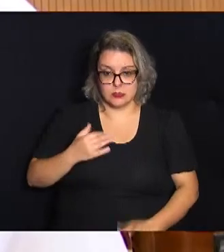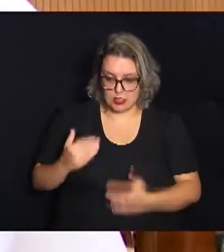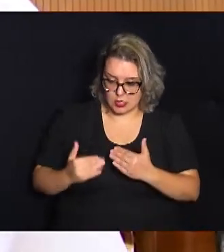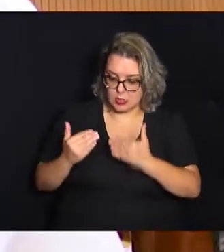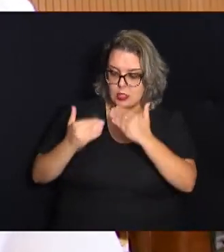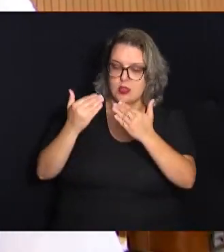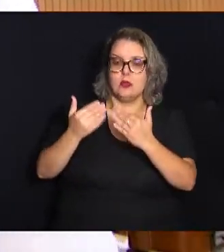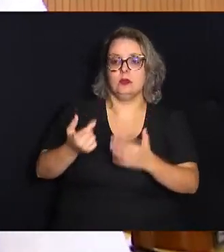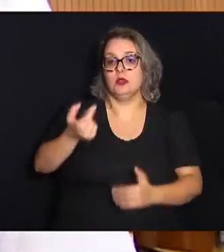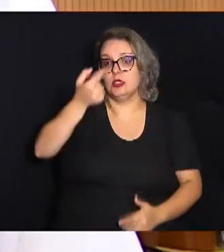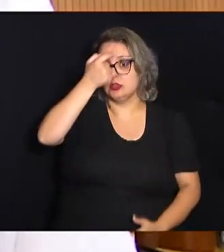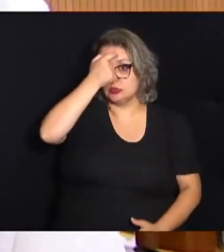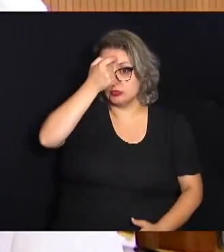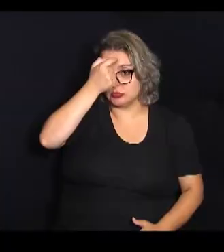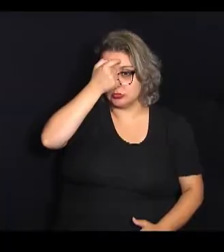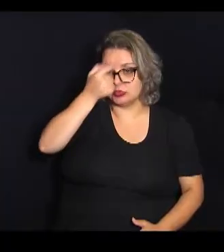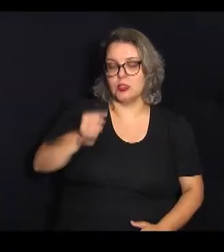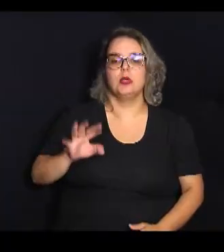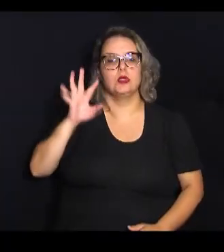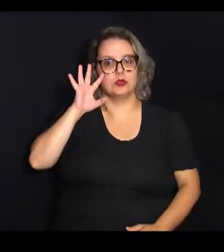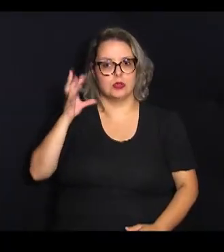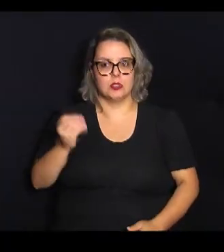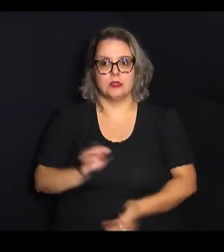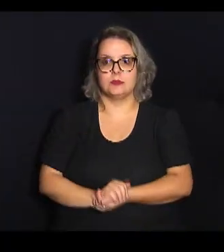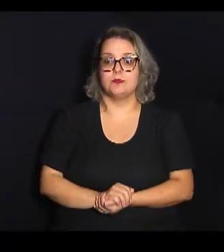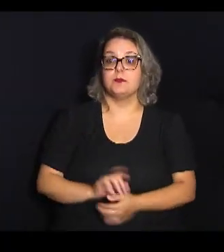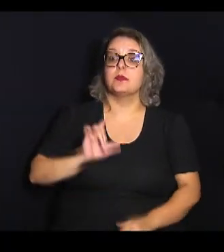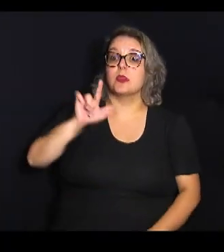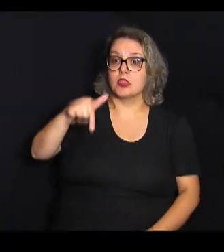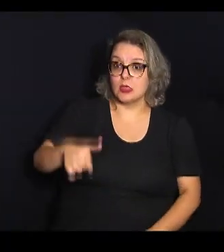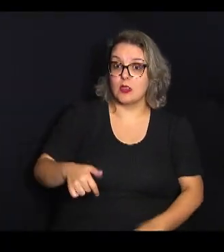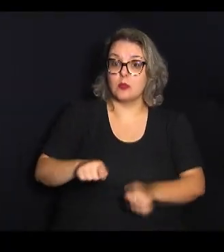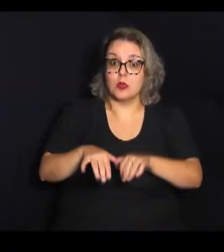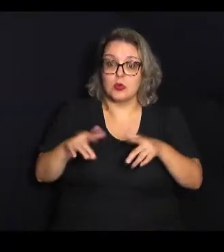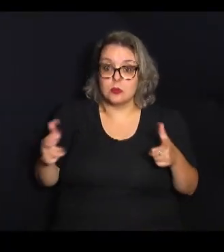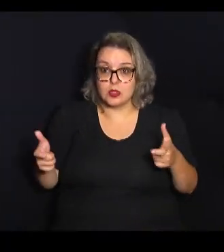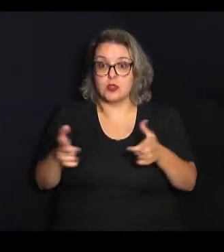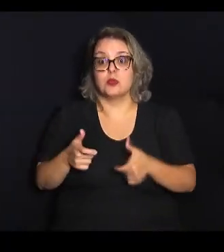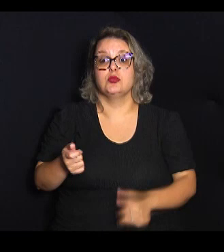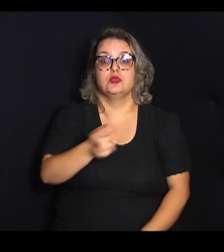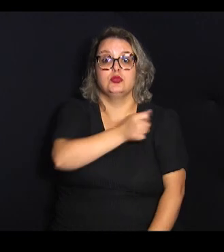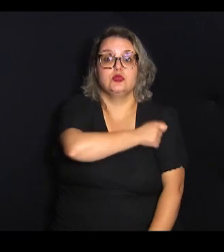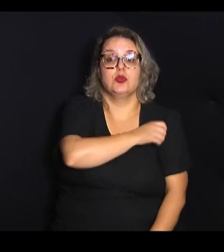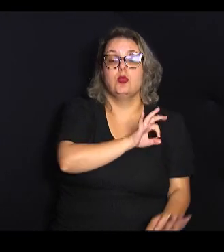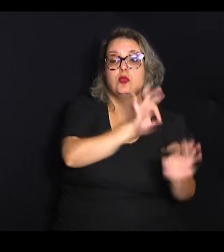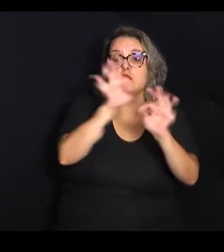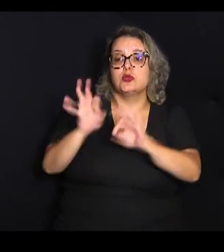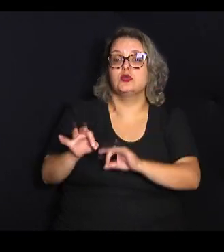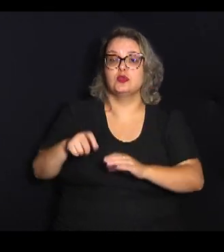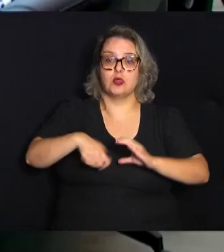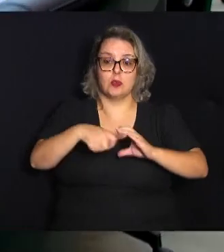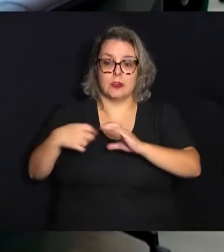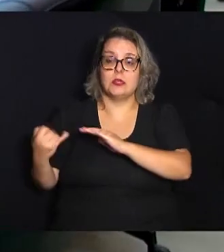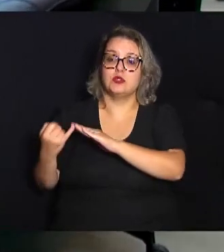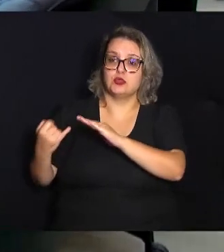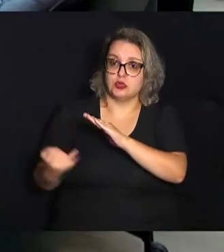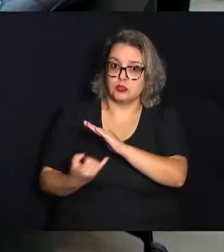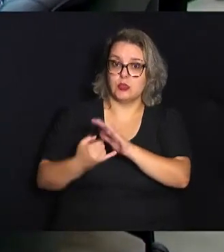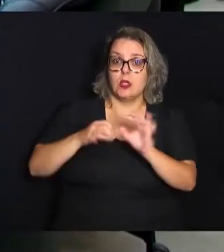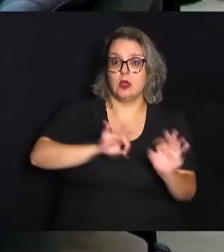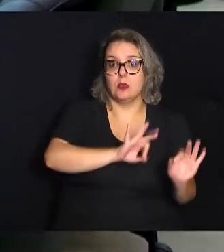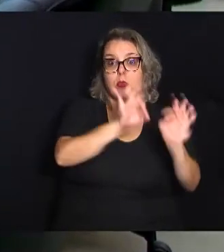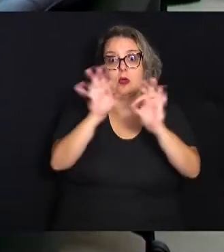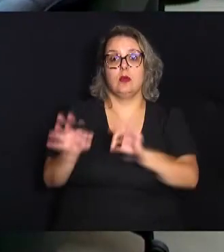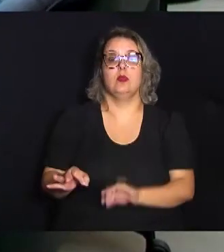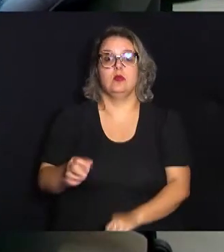da consciência e do conhecimento. Logo em seguida, no plenarinho, os estudantes assistiram um vídeo institucional e acompanharam uma